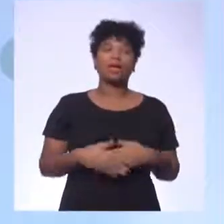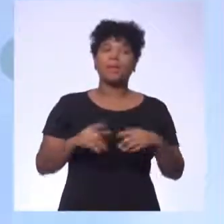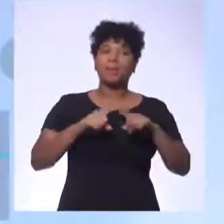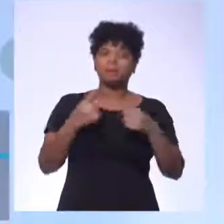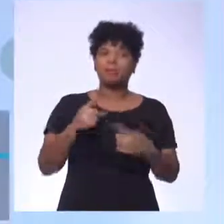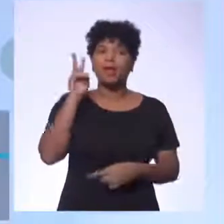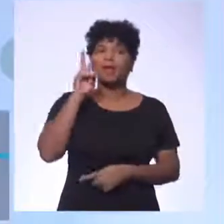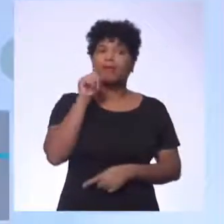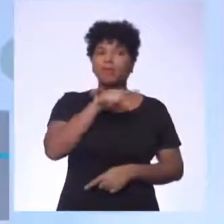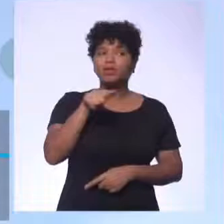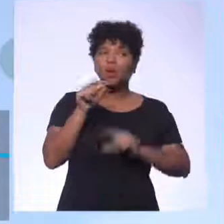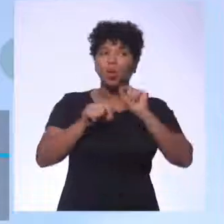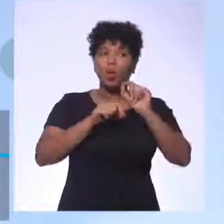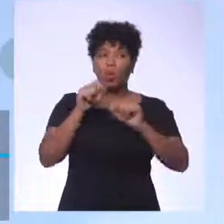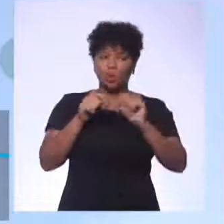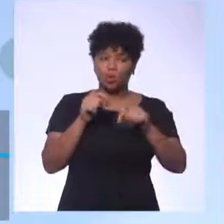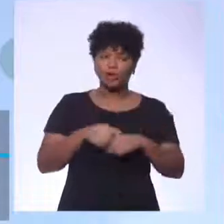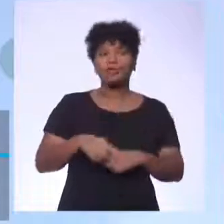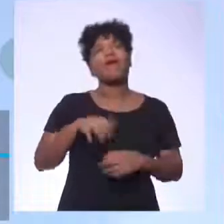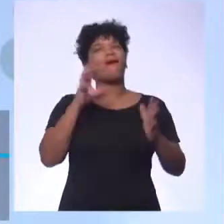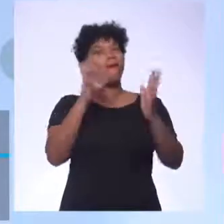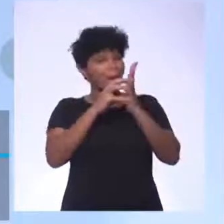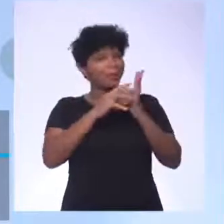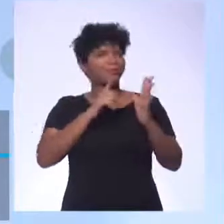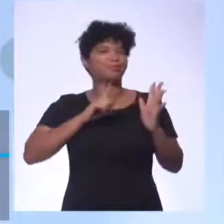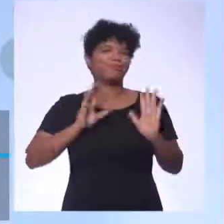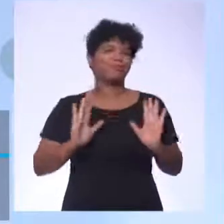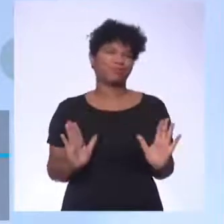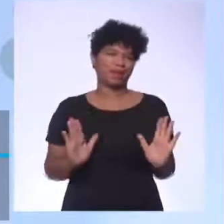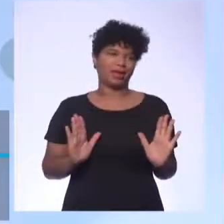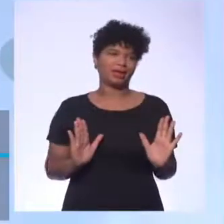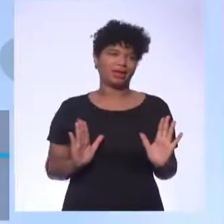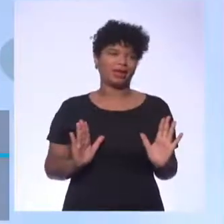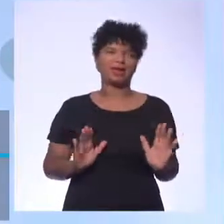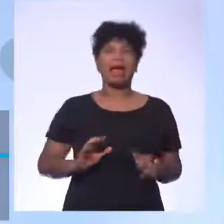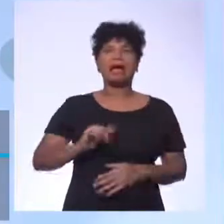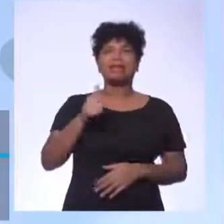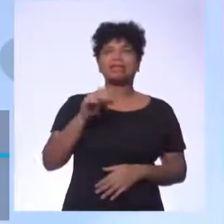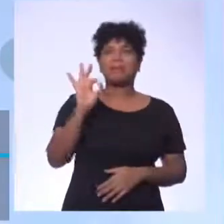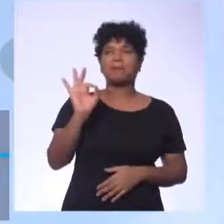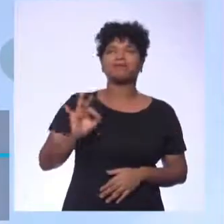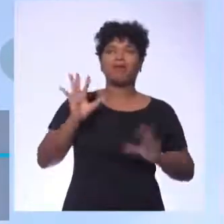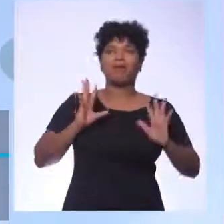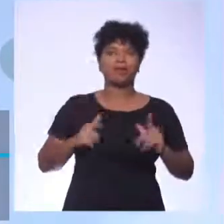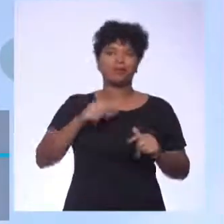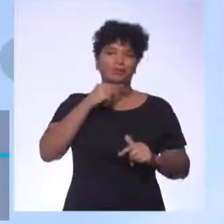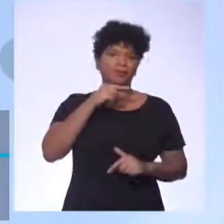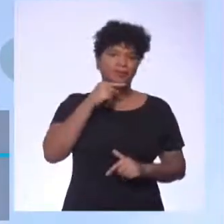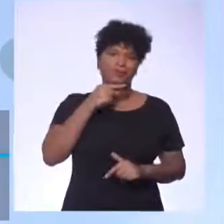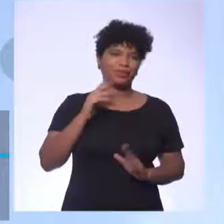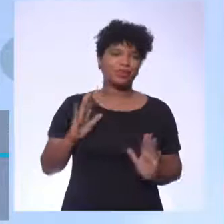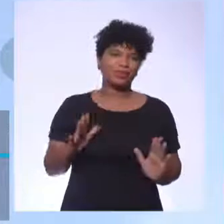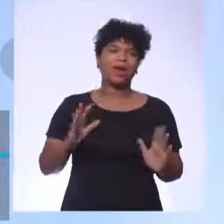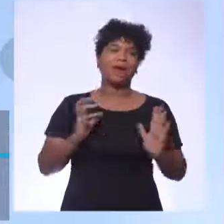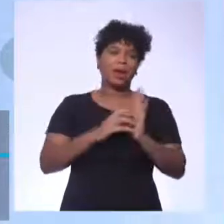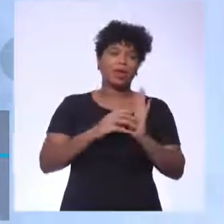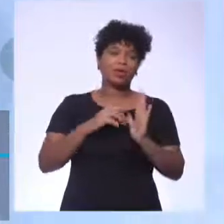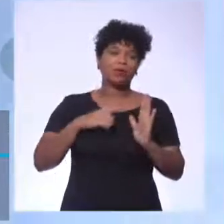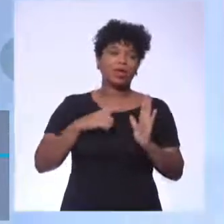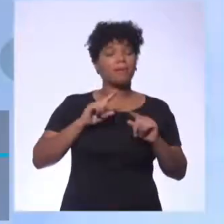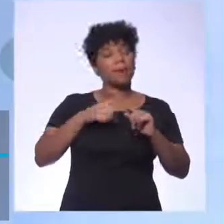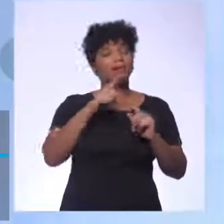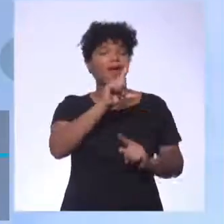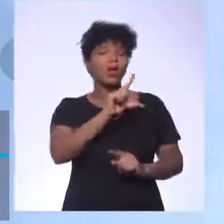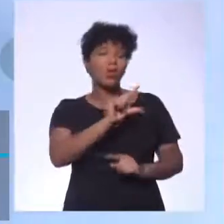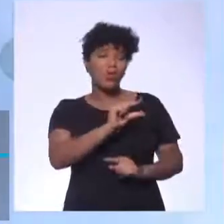que causa um impacto ali onde está, sempre. O impacto é menor? Beleza, mas causa impacto. Tá? A gente tem que sempre lembrar